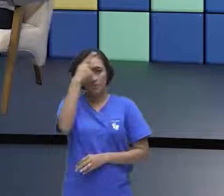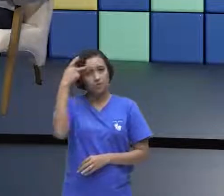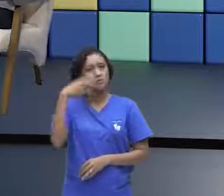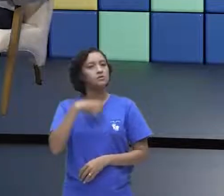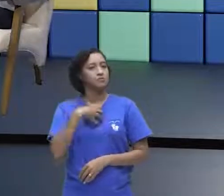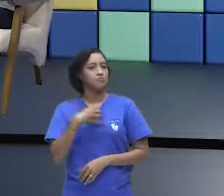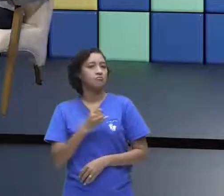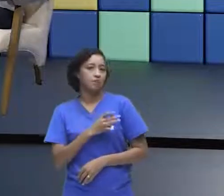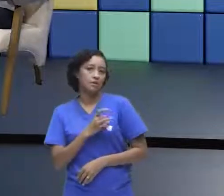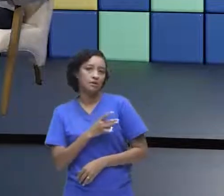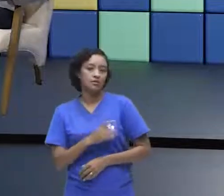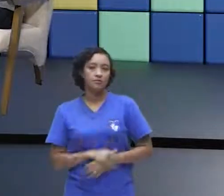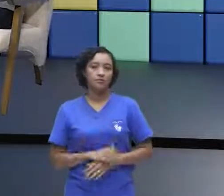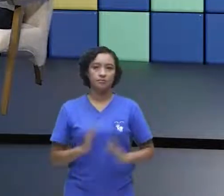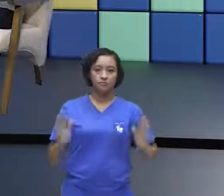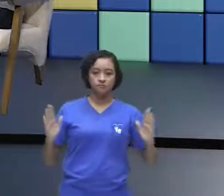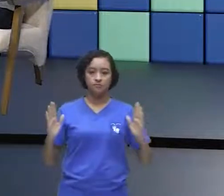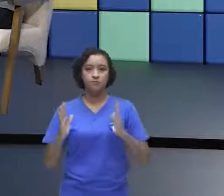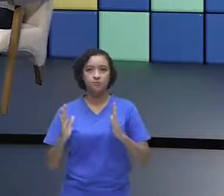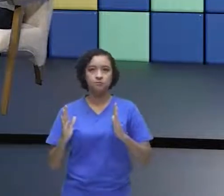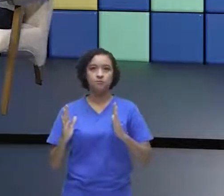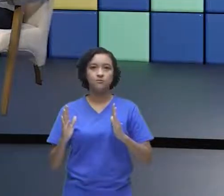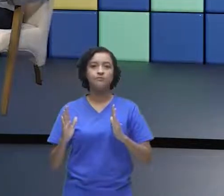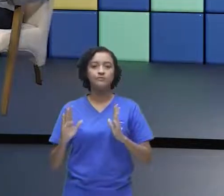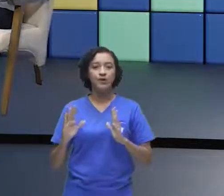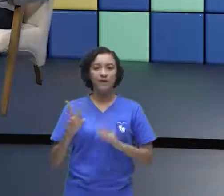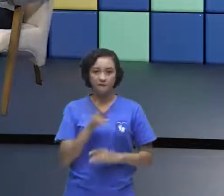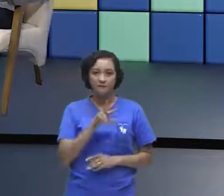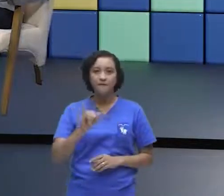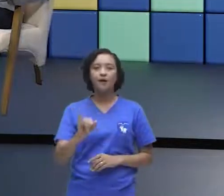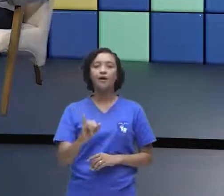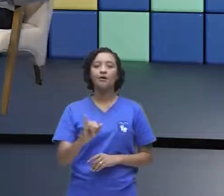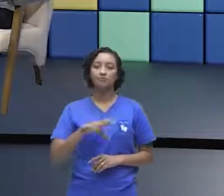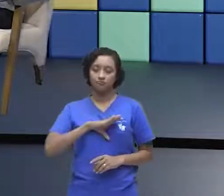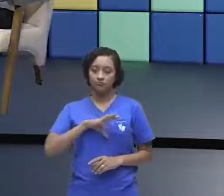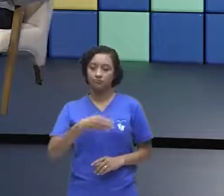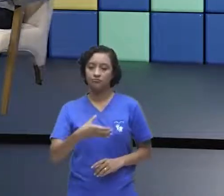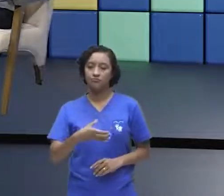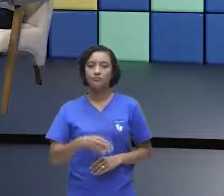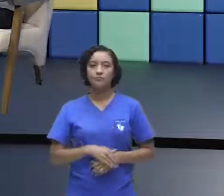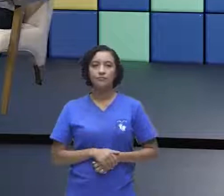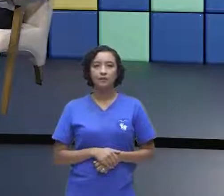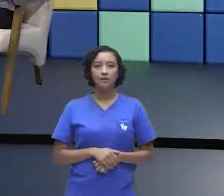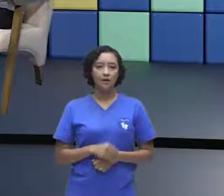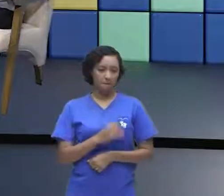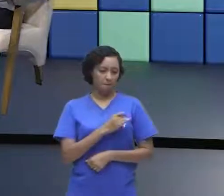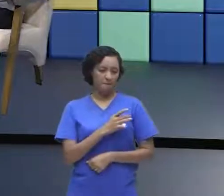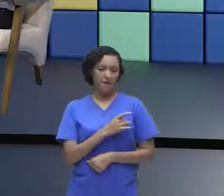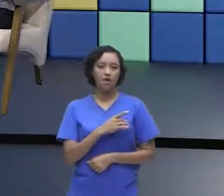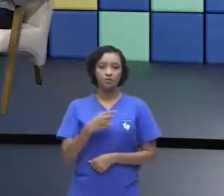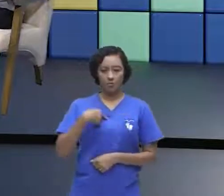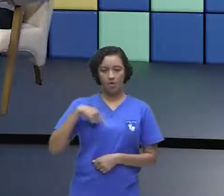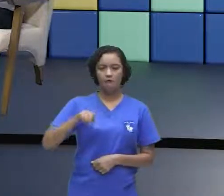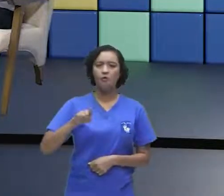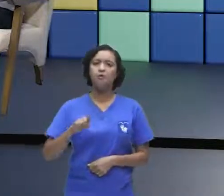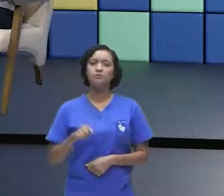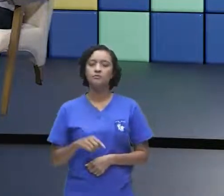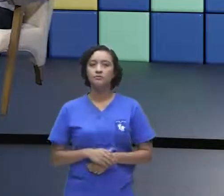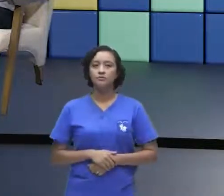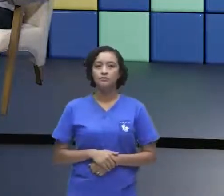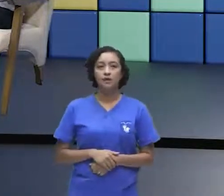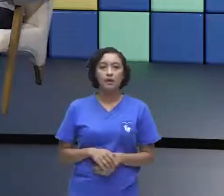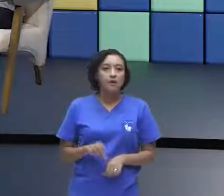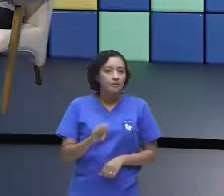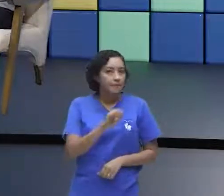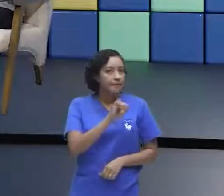gente encara o medo e vai e faz, né? E como a gente diz, eu tô com medo, mas eu tenho que ir com medo mesmo. Mas quando o medo ele